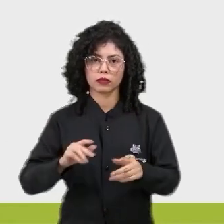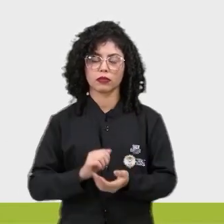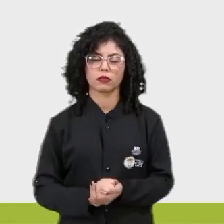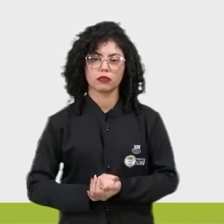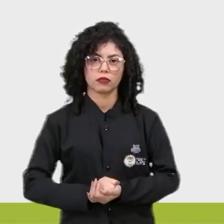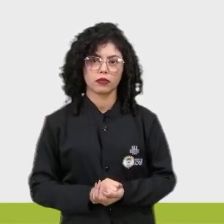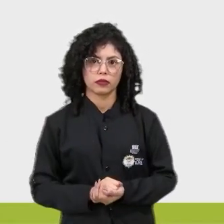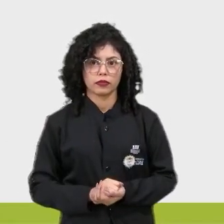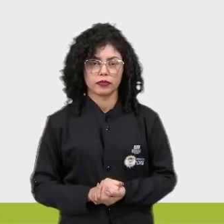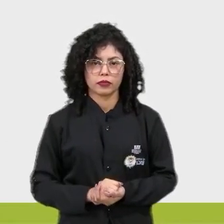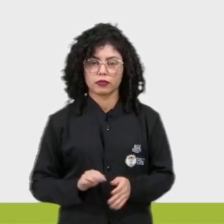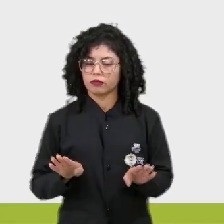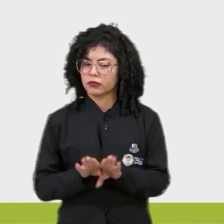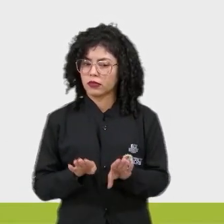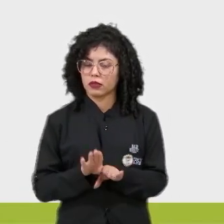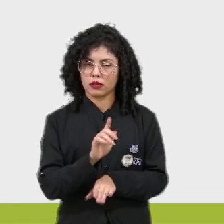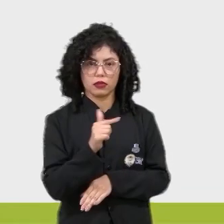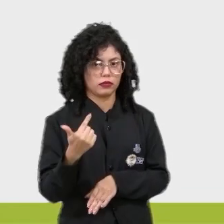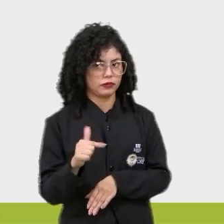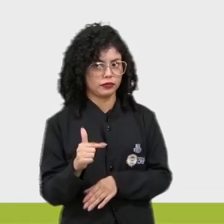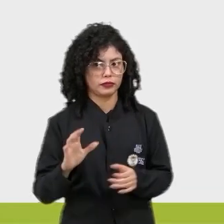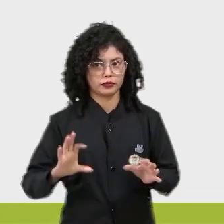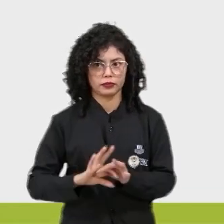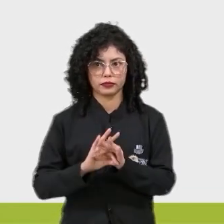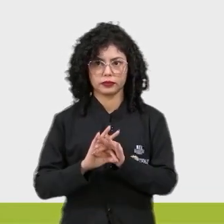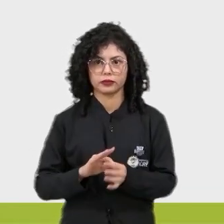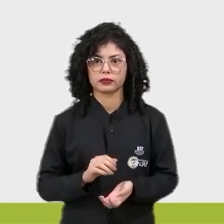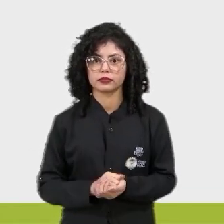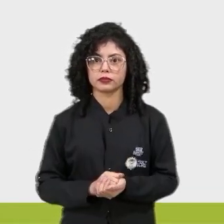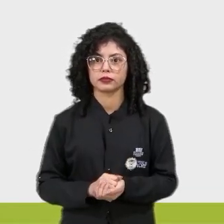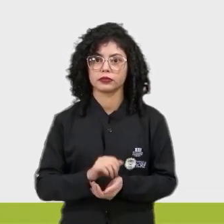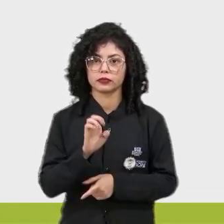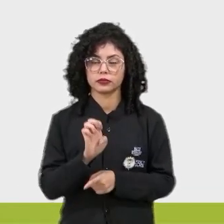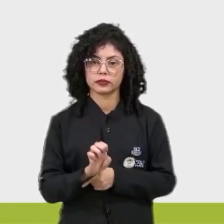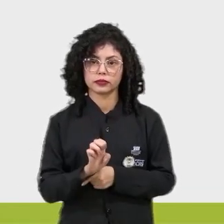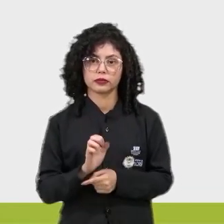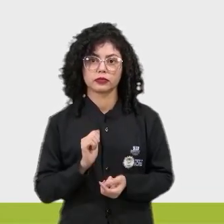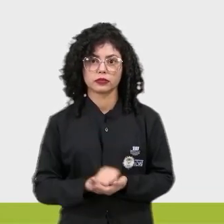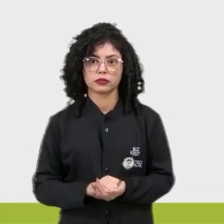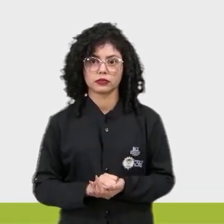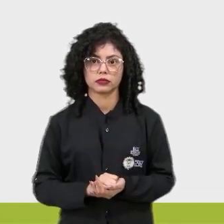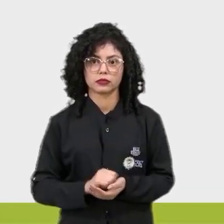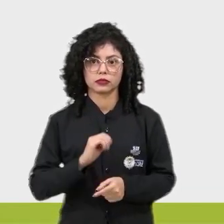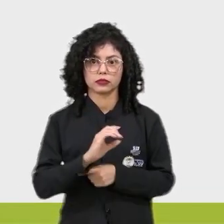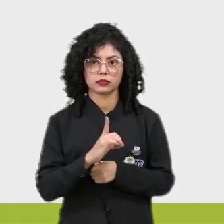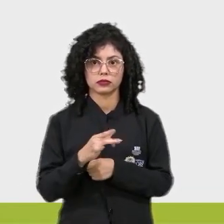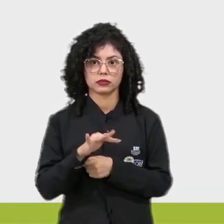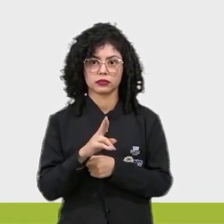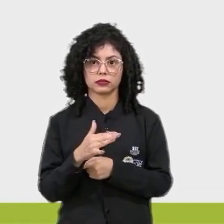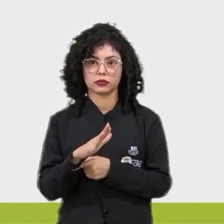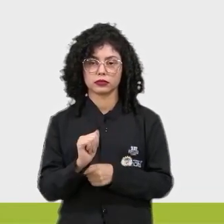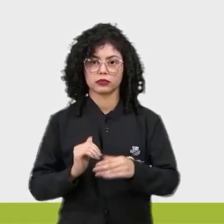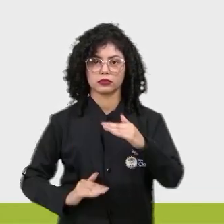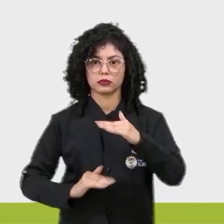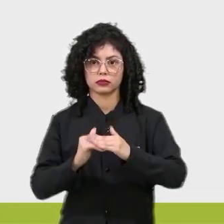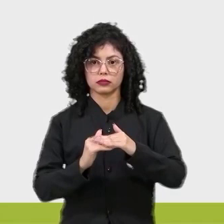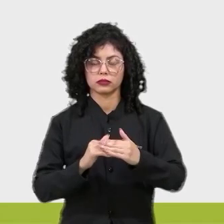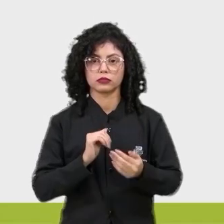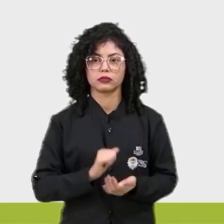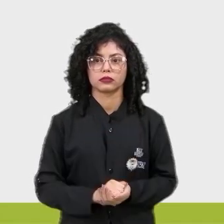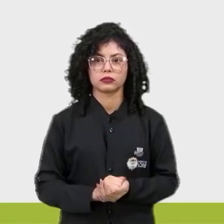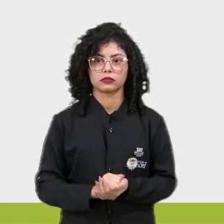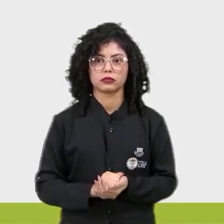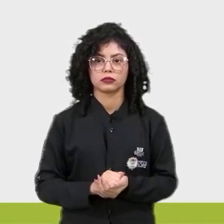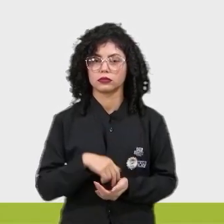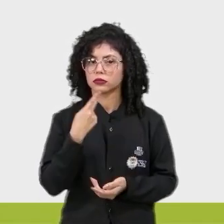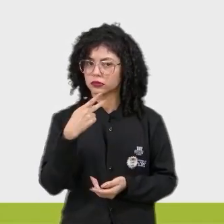diferentes infecções também não tem relação com a questão. Letra E. Regular a oscilação da pressão arterial.